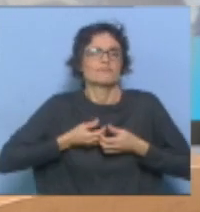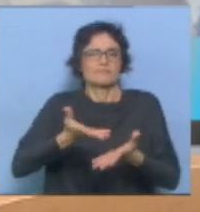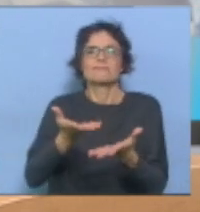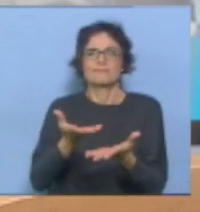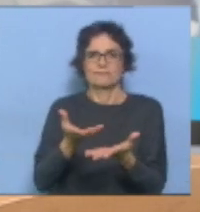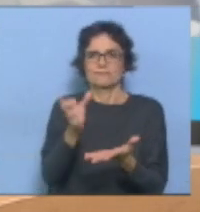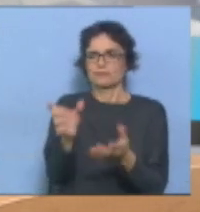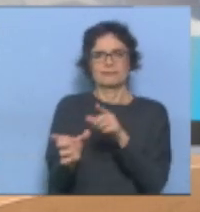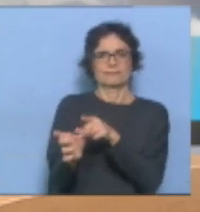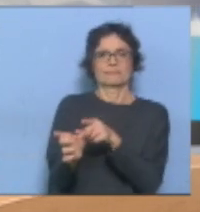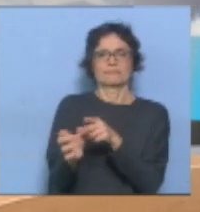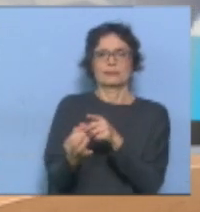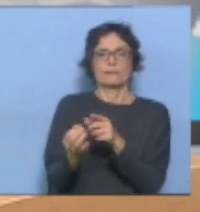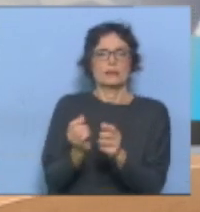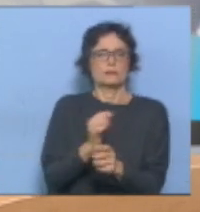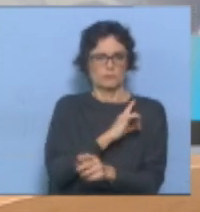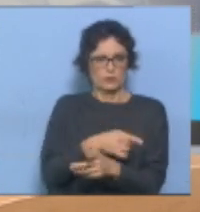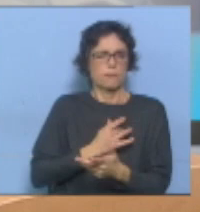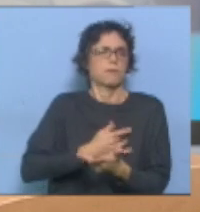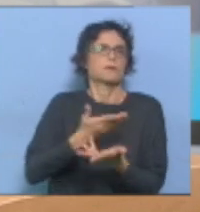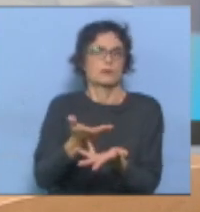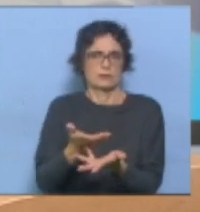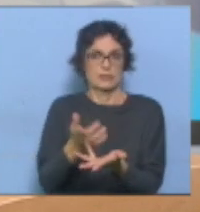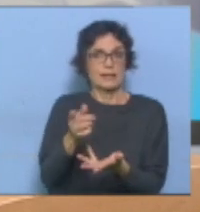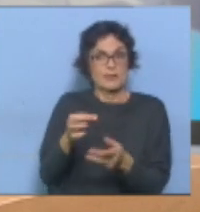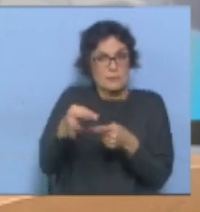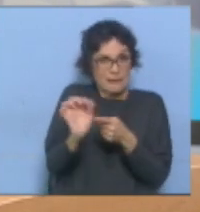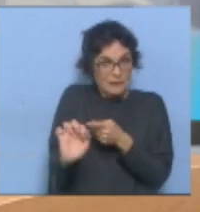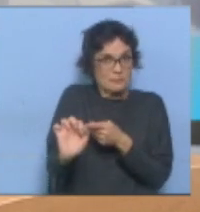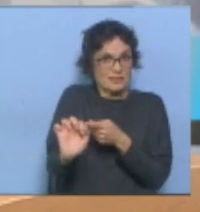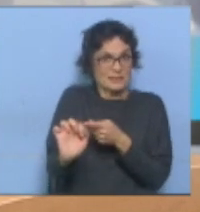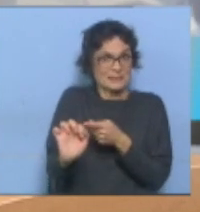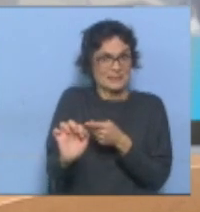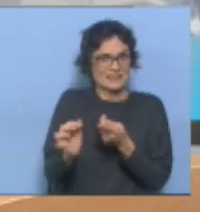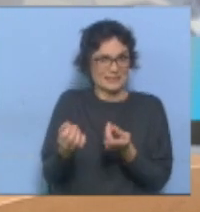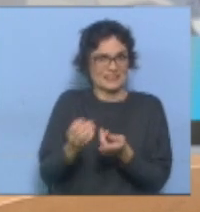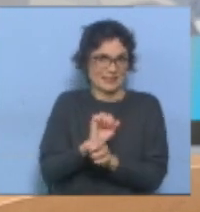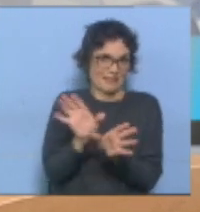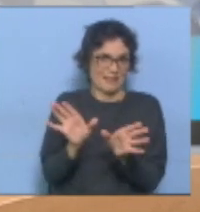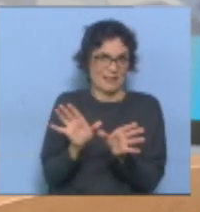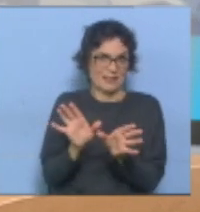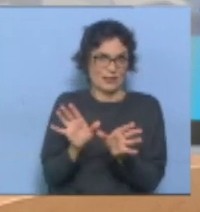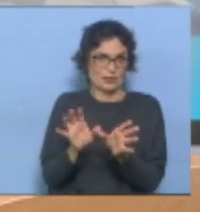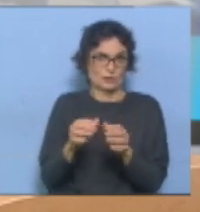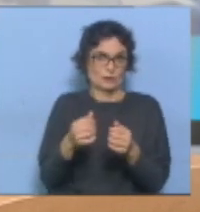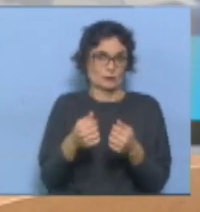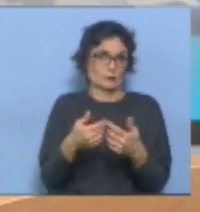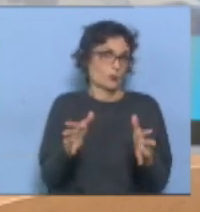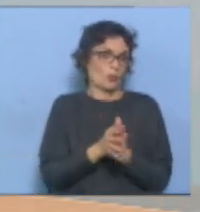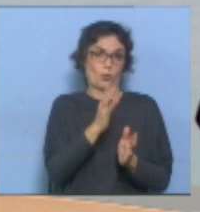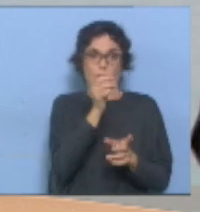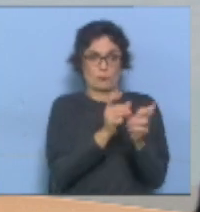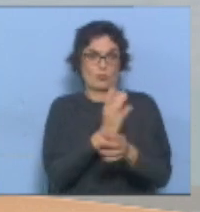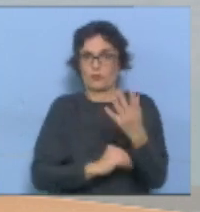dele é muito forte, mas é uma característica dele. Não é necessariamente de todas as e de pessoas cada um com há de deficiência. ser